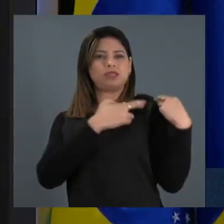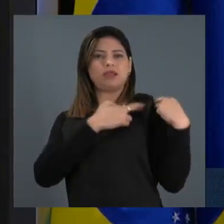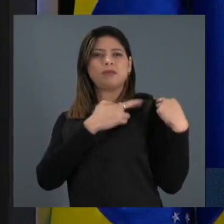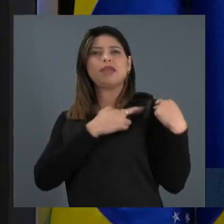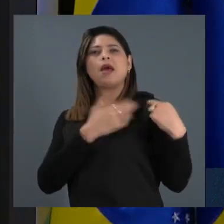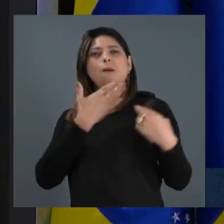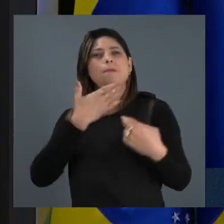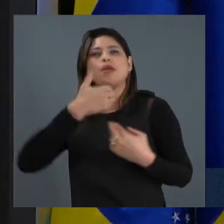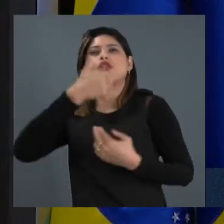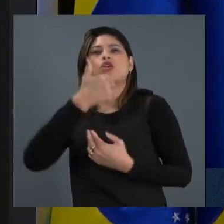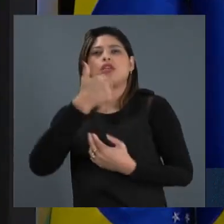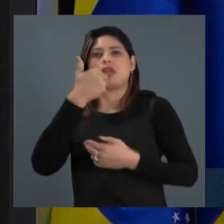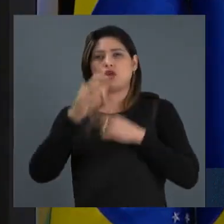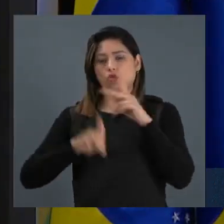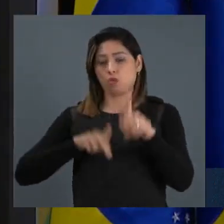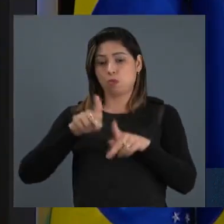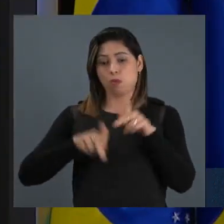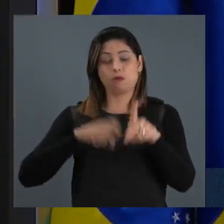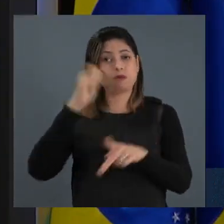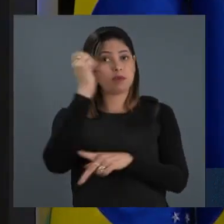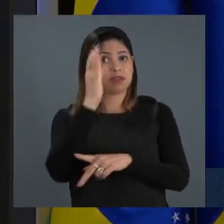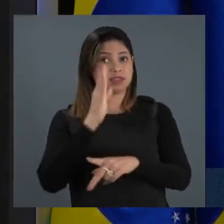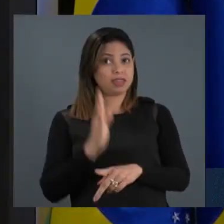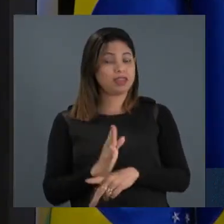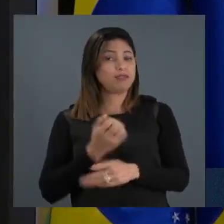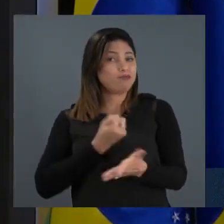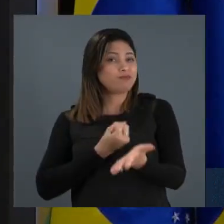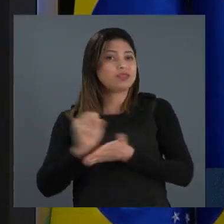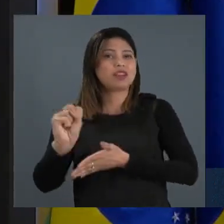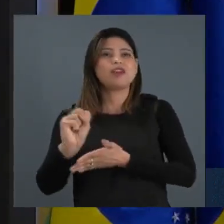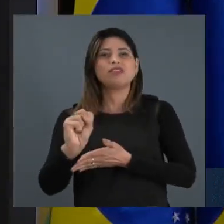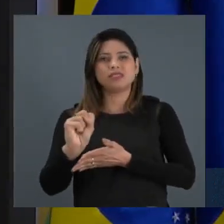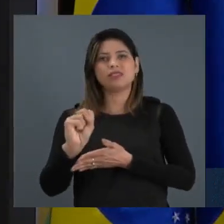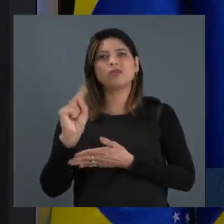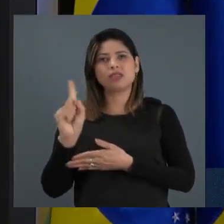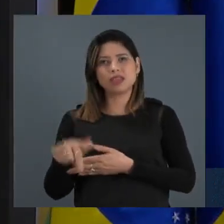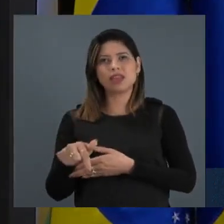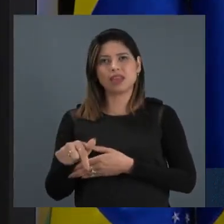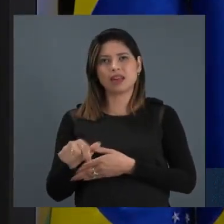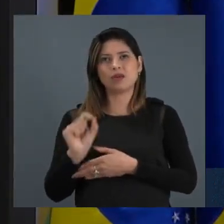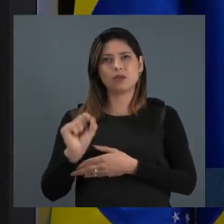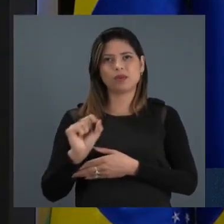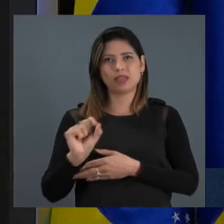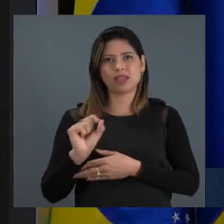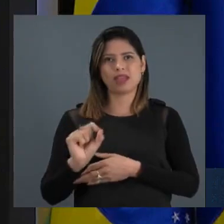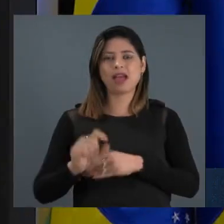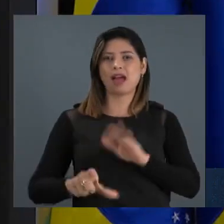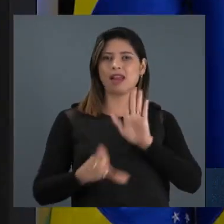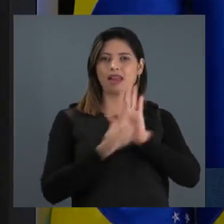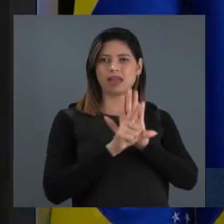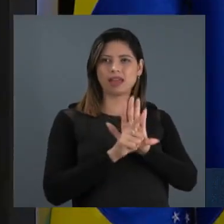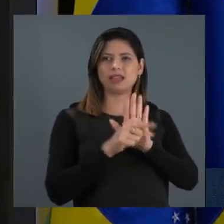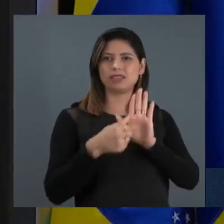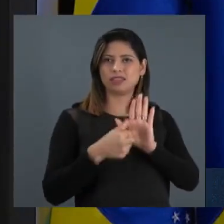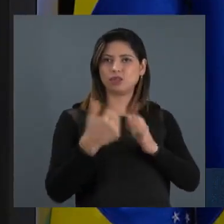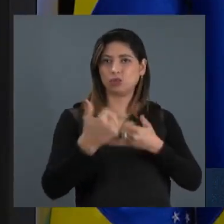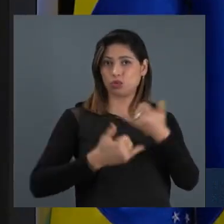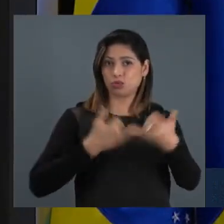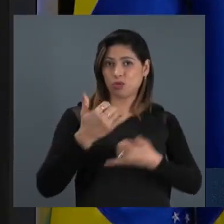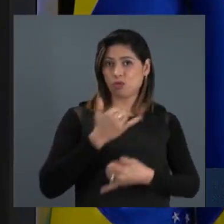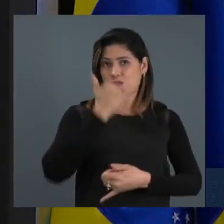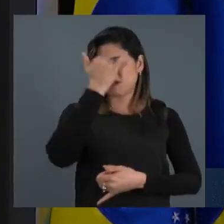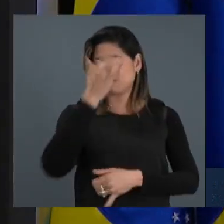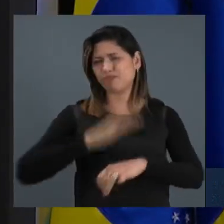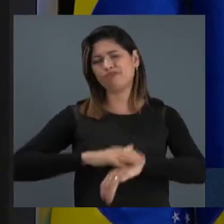povo brasileiro e rejeitar completamente iniciativas tão danosas como a legalização de jogos de azar, ainda mais num